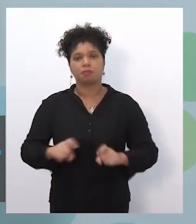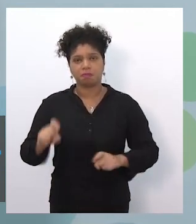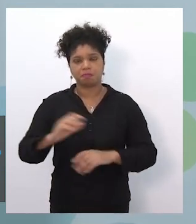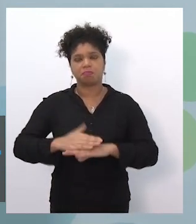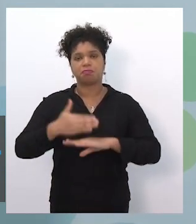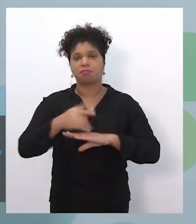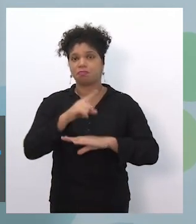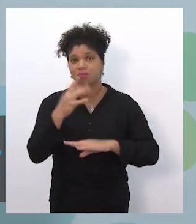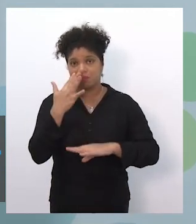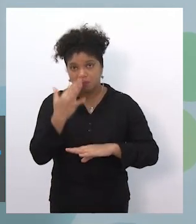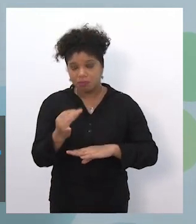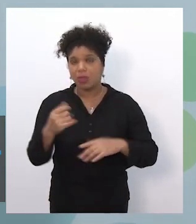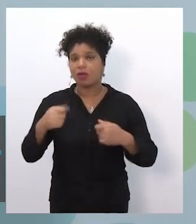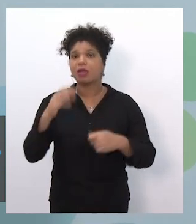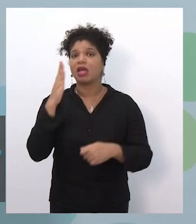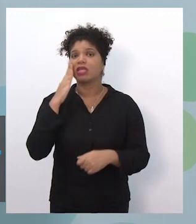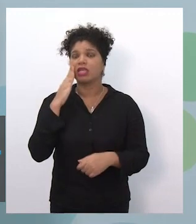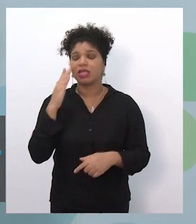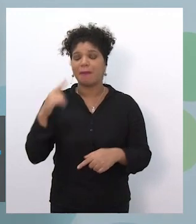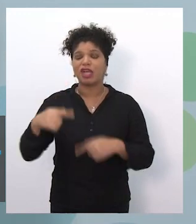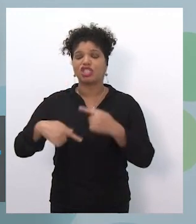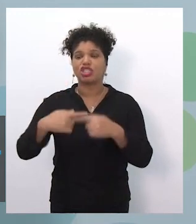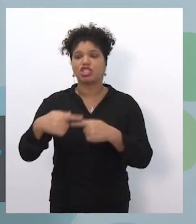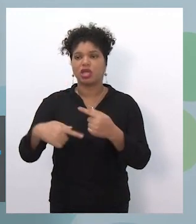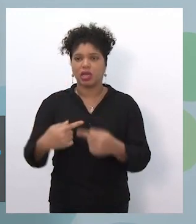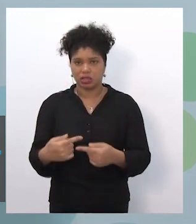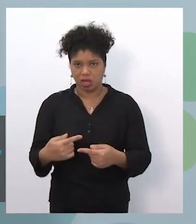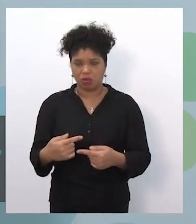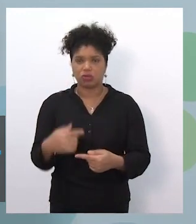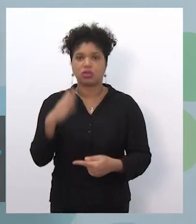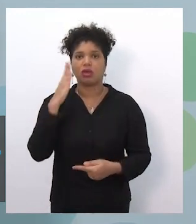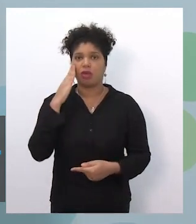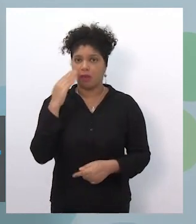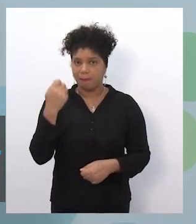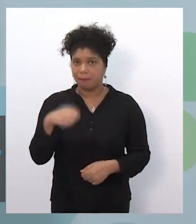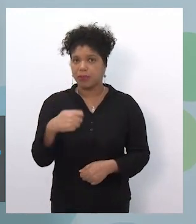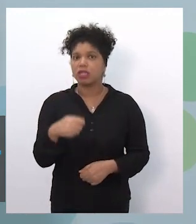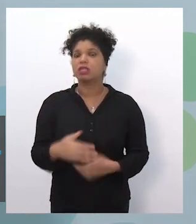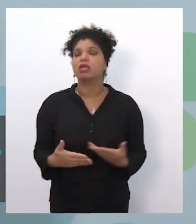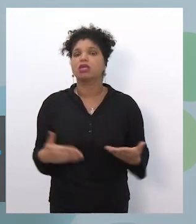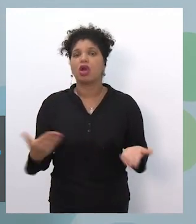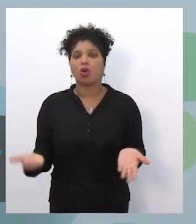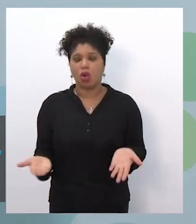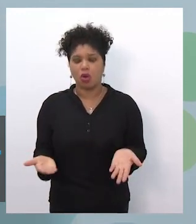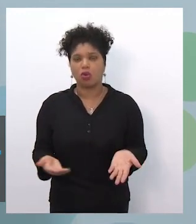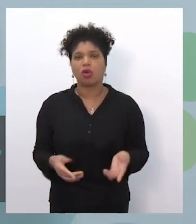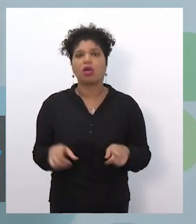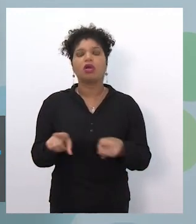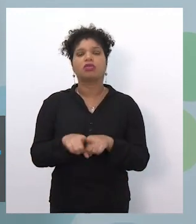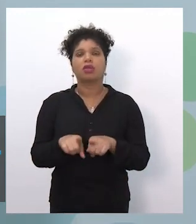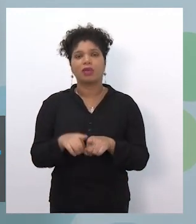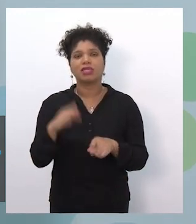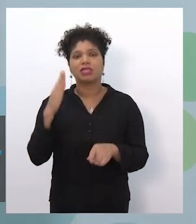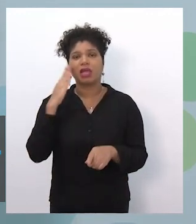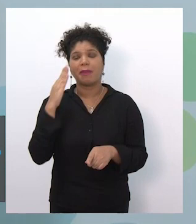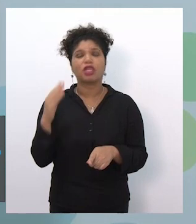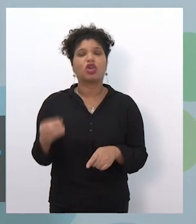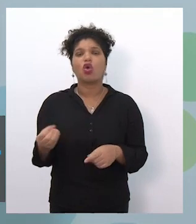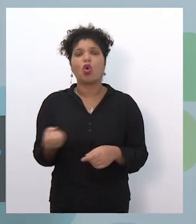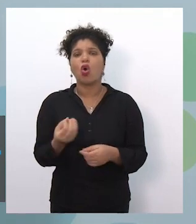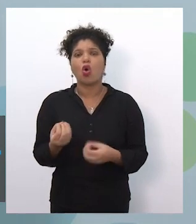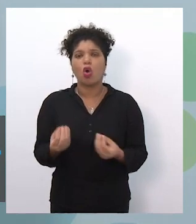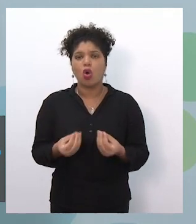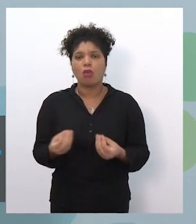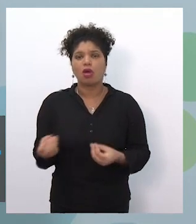se atentam à família, né? Que a família, a geração, tá? A quantidade de clock, a quantidade